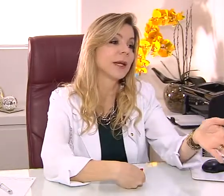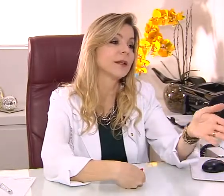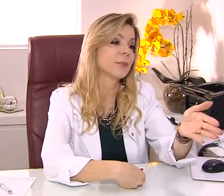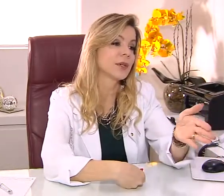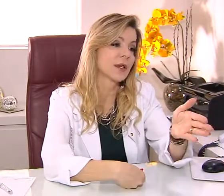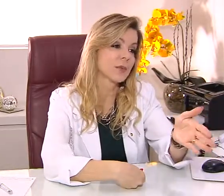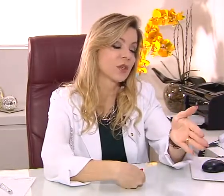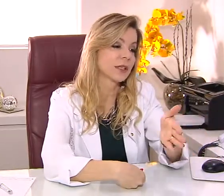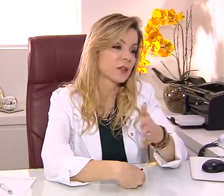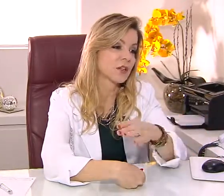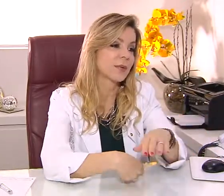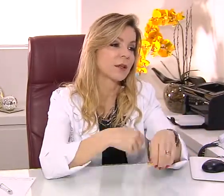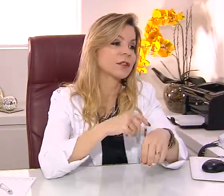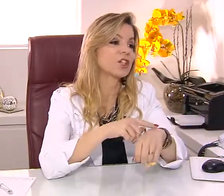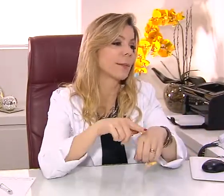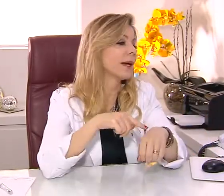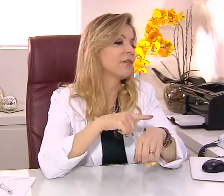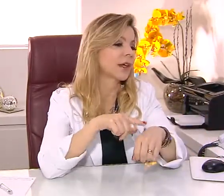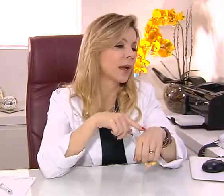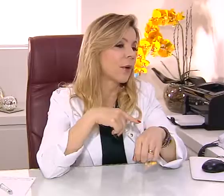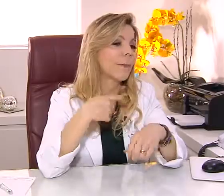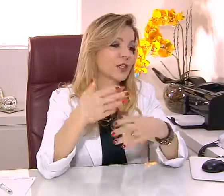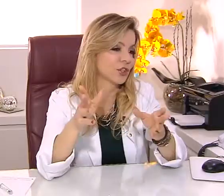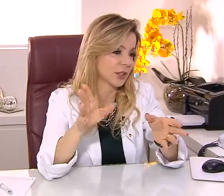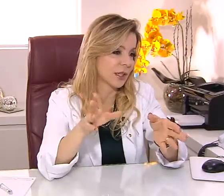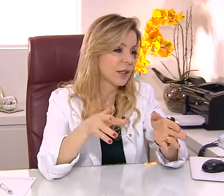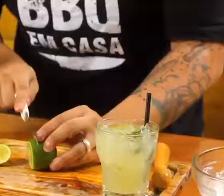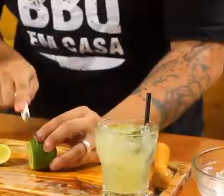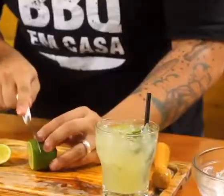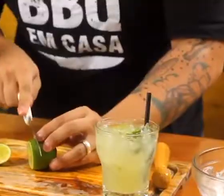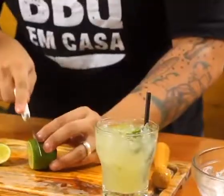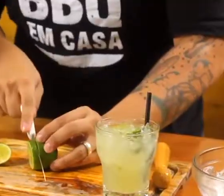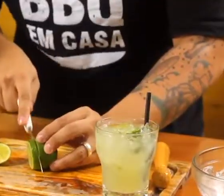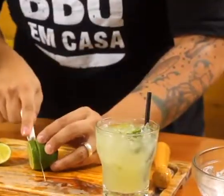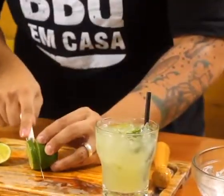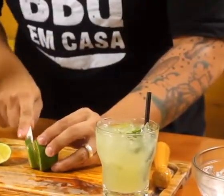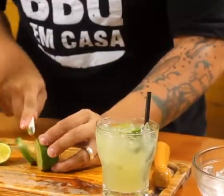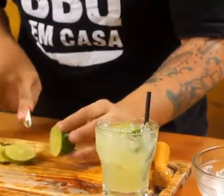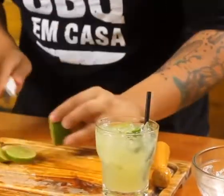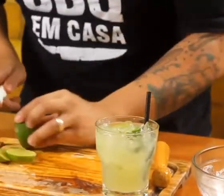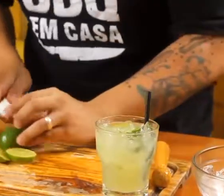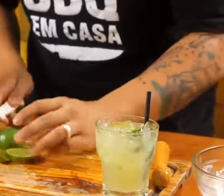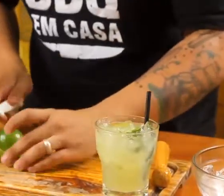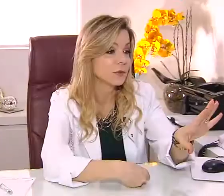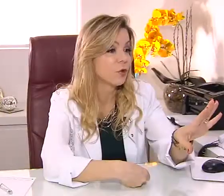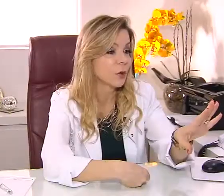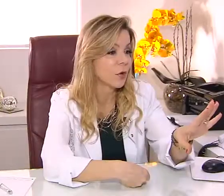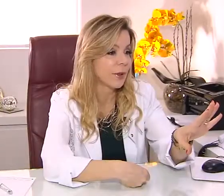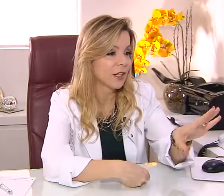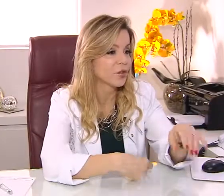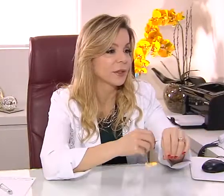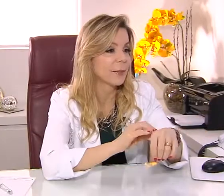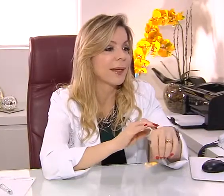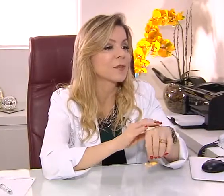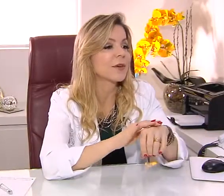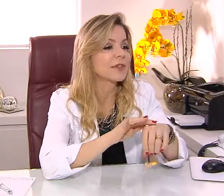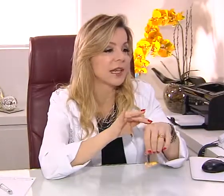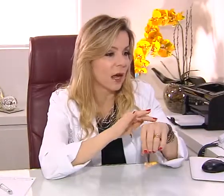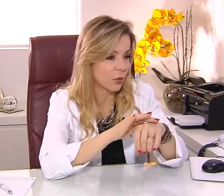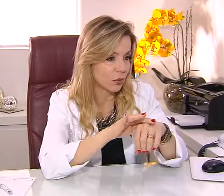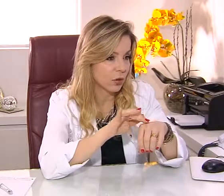queimadura e também depois dá umas orientações para não deixar a pele ficar com a mancha, né? E como se livrar dessas manchas? Normalmente, quando é